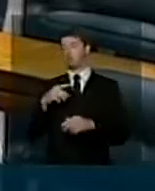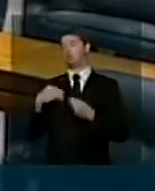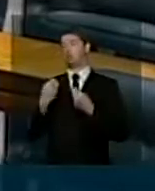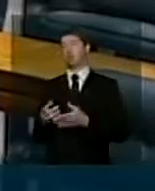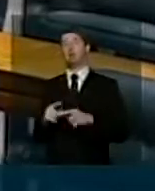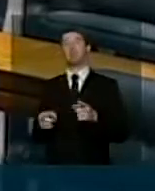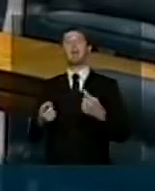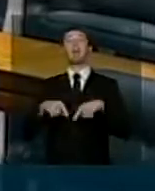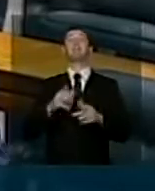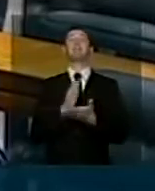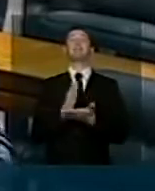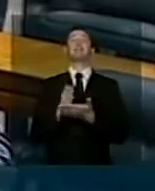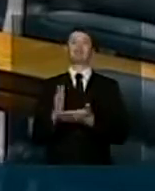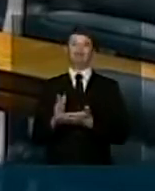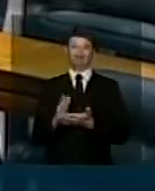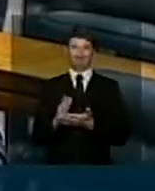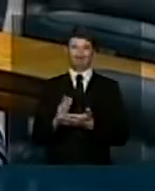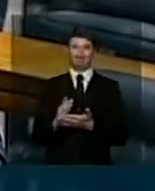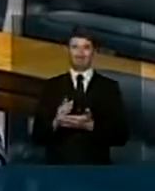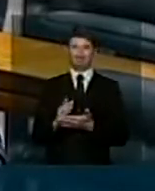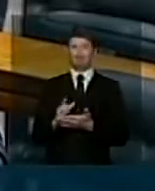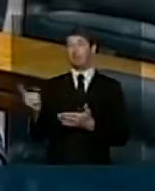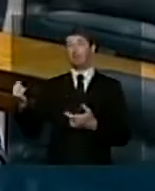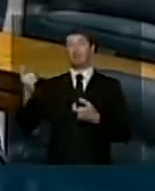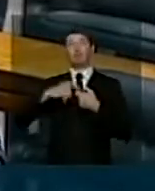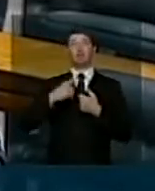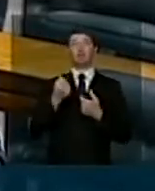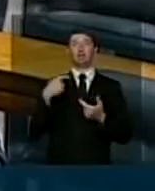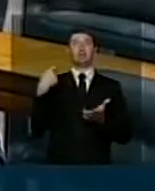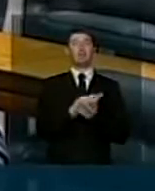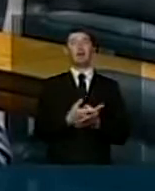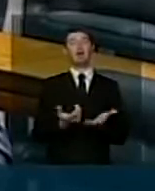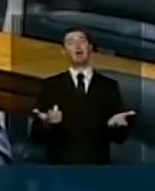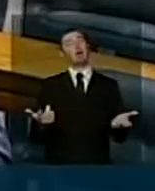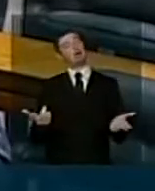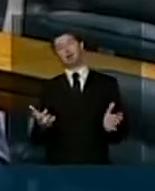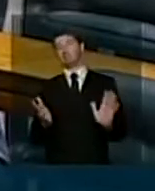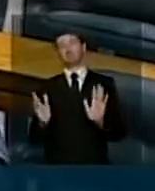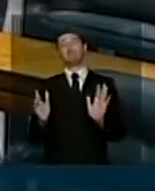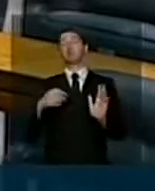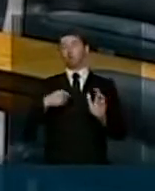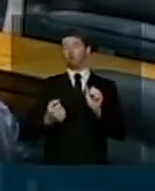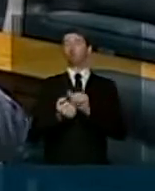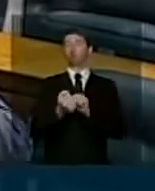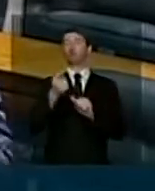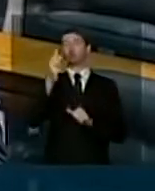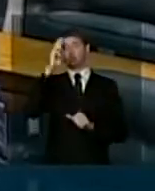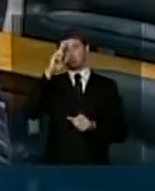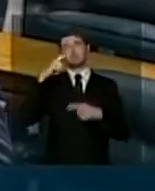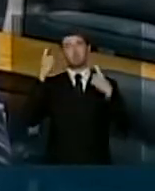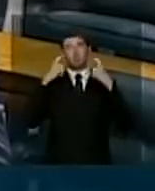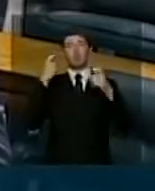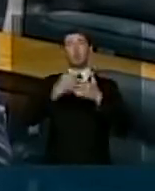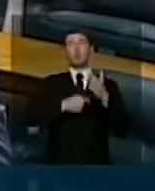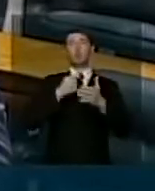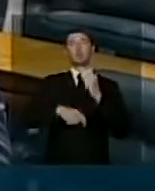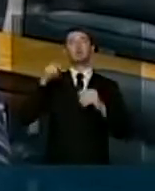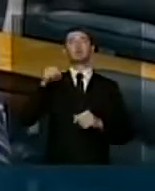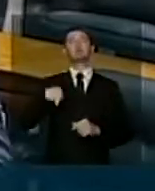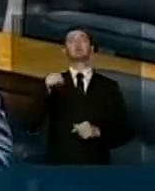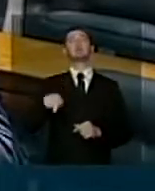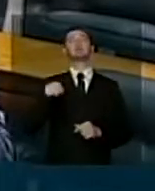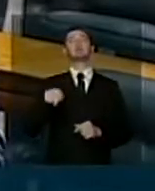aqui, deixará de ganhar R$1 bilhão por ano, que vai fazer falta para Santa Catarina. Tem compensações, o